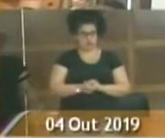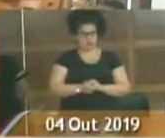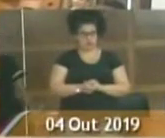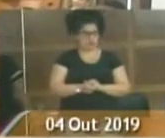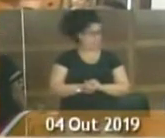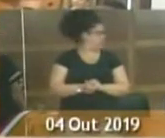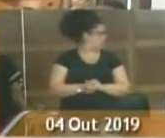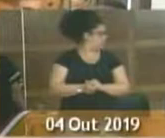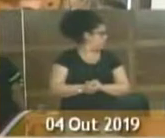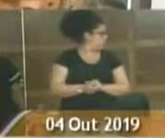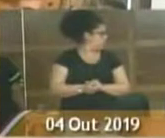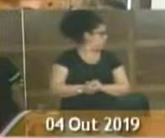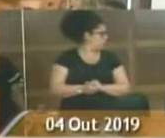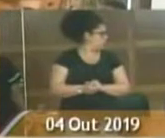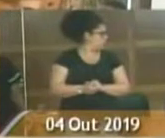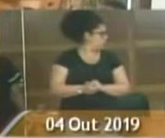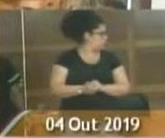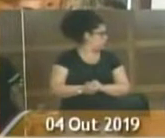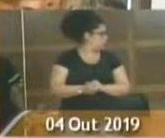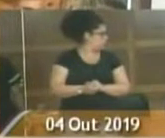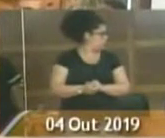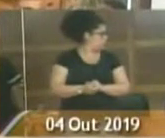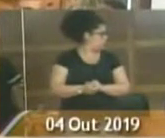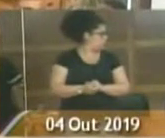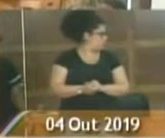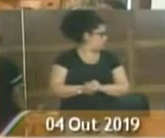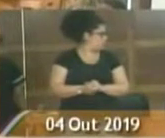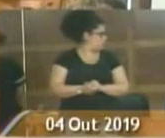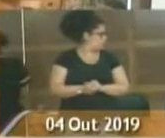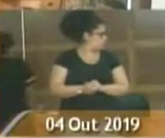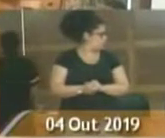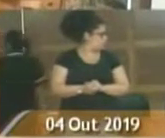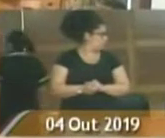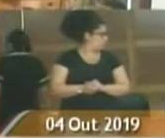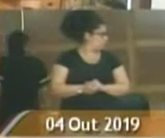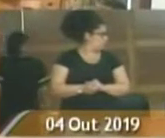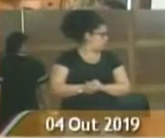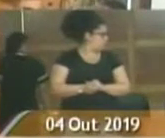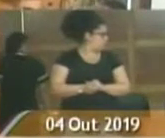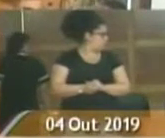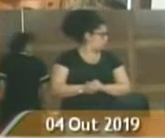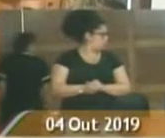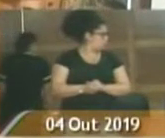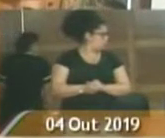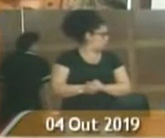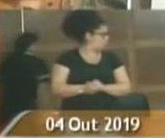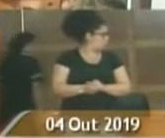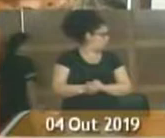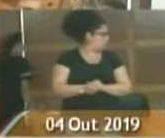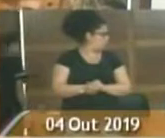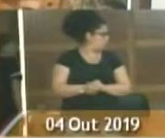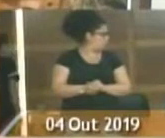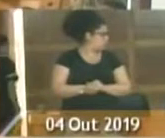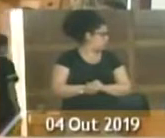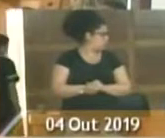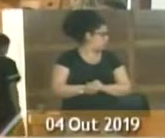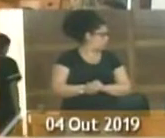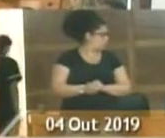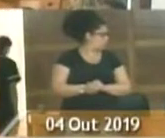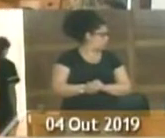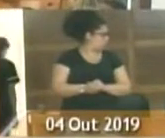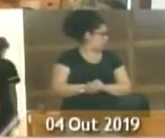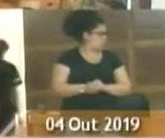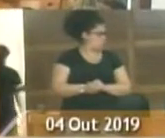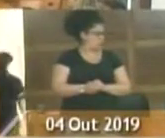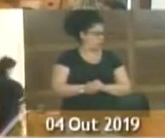Regina, só um minutinho. O gato está sob os meus cuidados e da Mila. Já solucionamos o caso